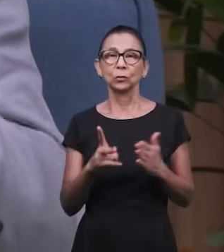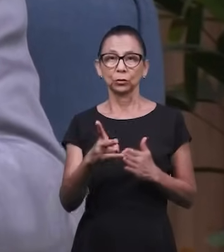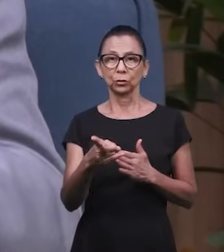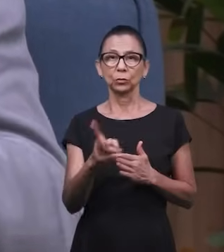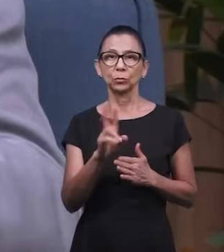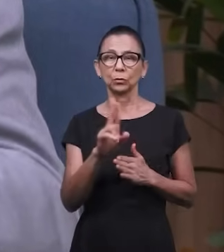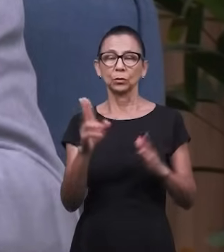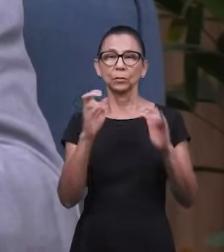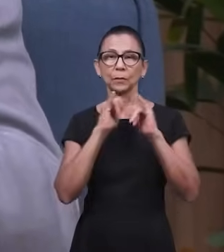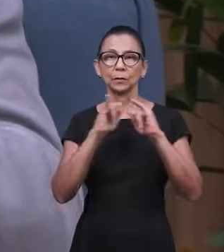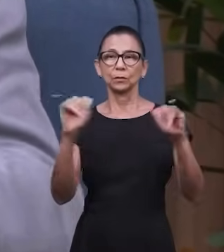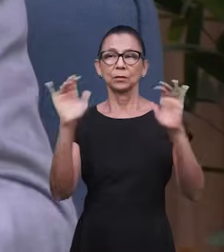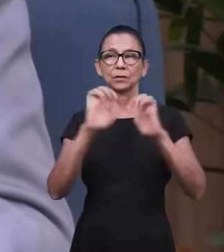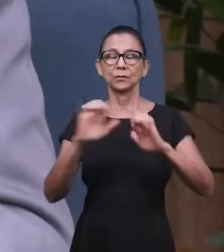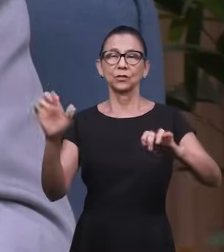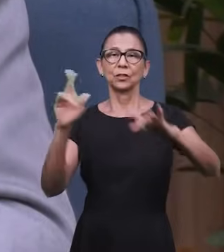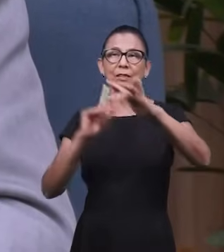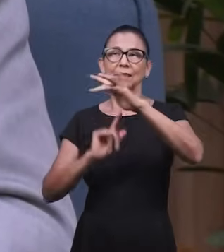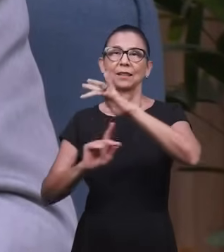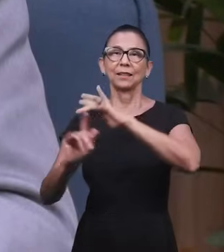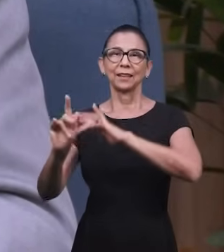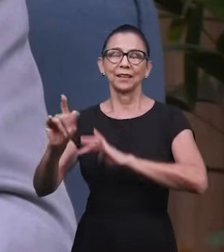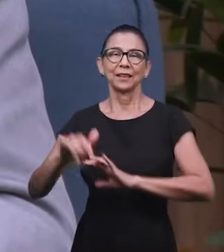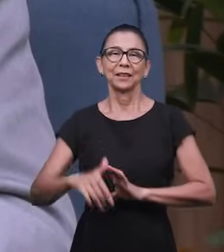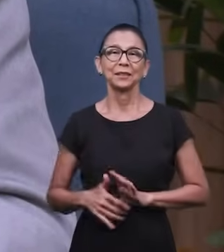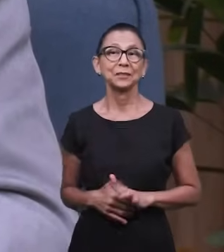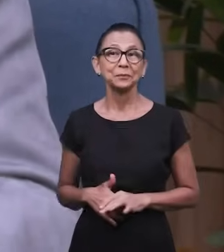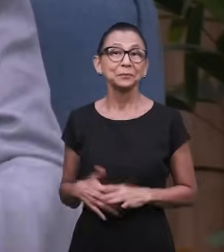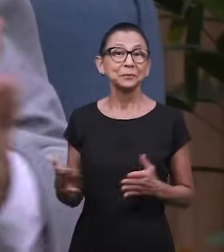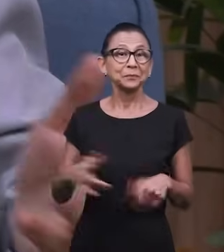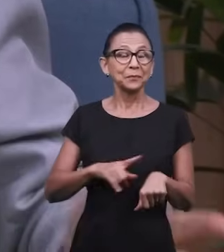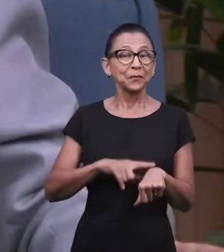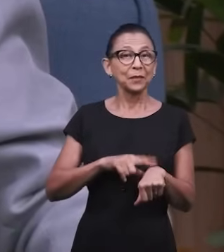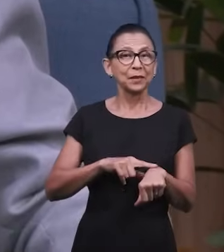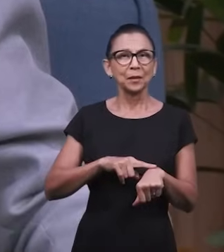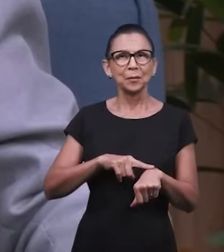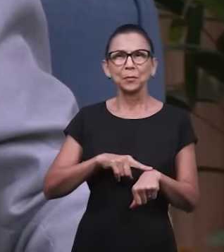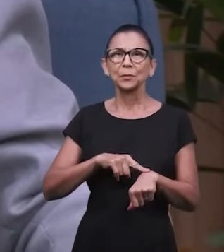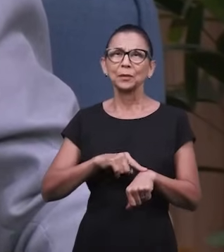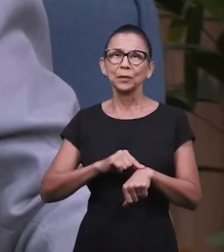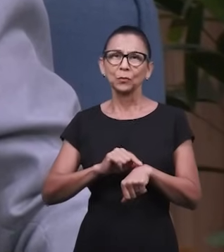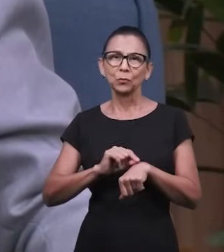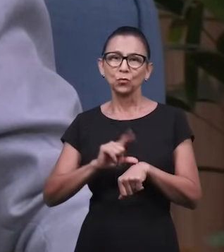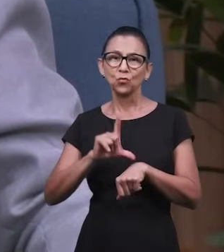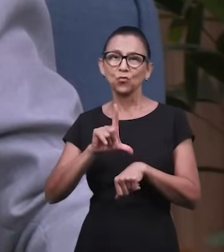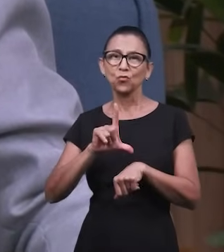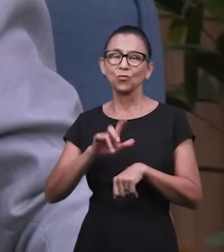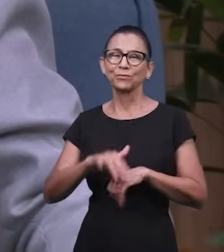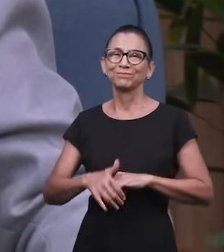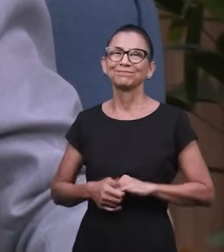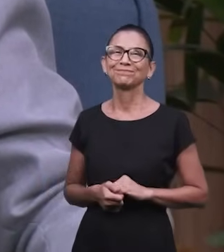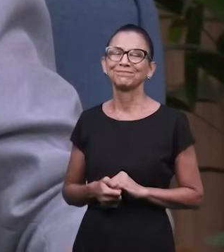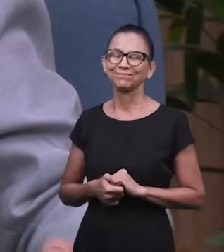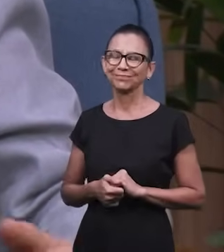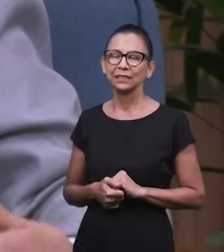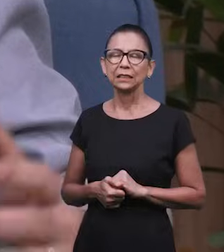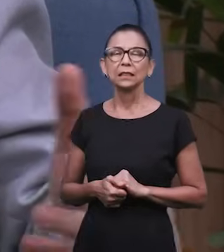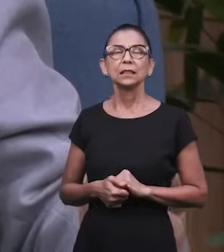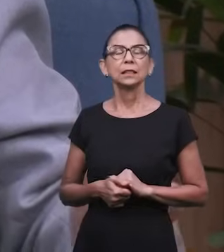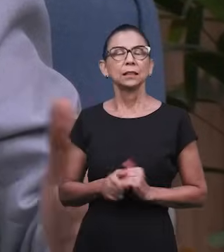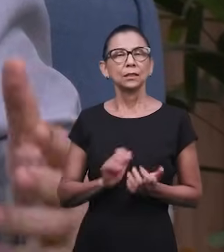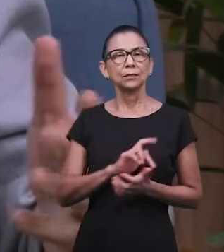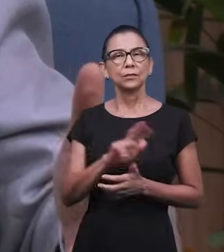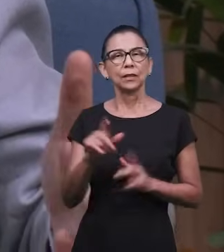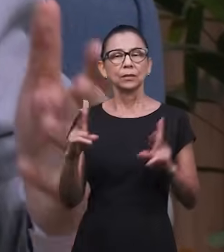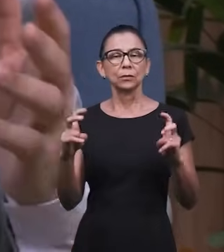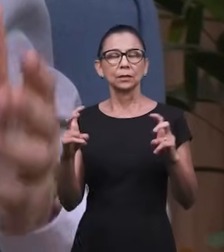o Evangelho Eterno. E isso é muito bom, uma vez que vamos ter mais tempo para fazer o programa e tratar dos temas